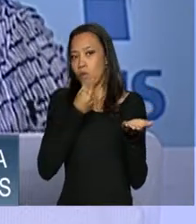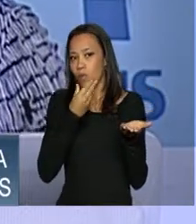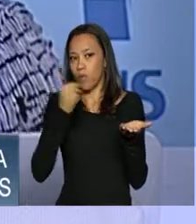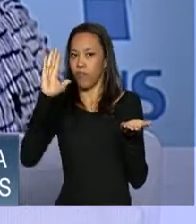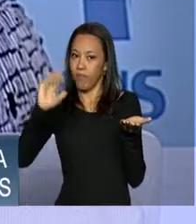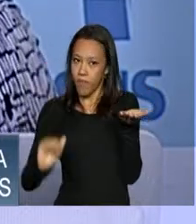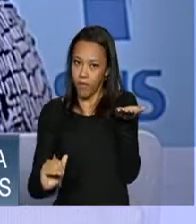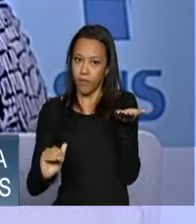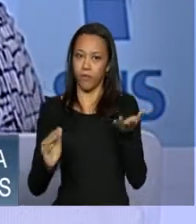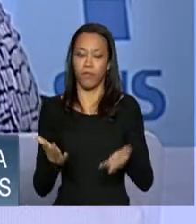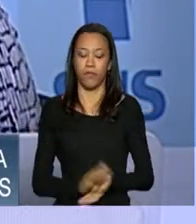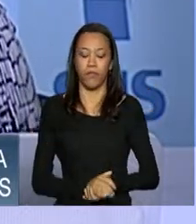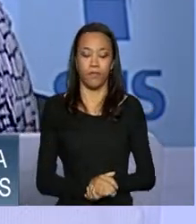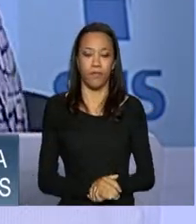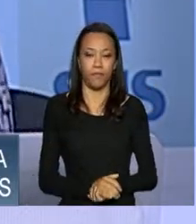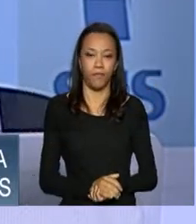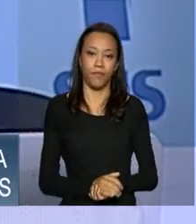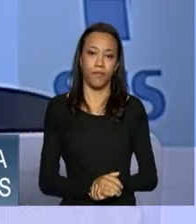mais saudável.